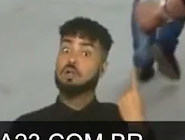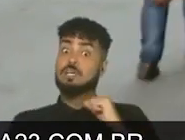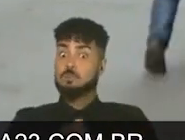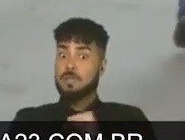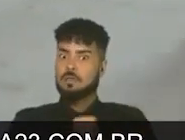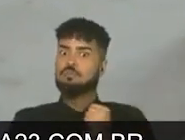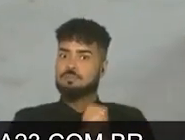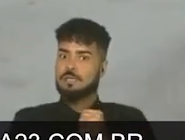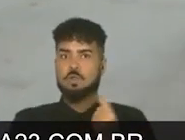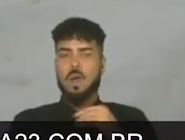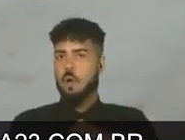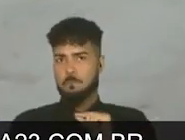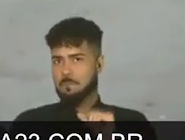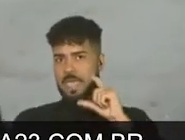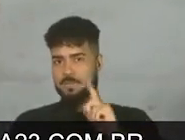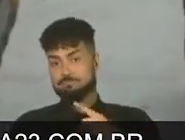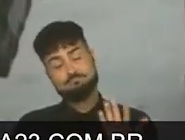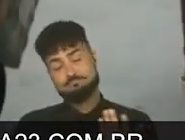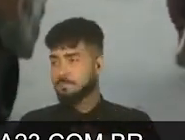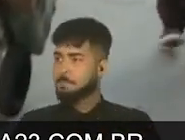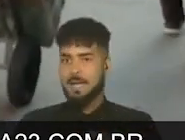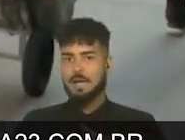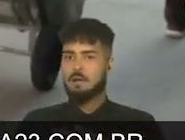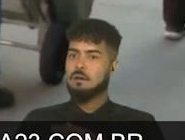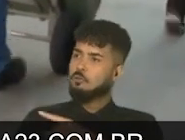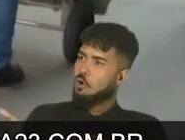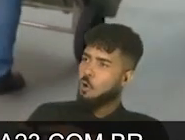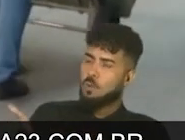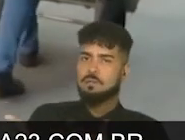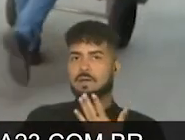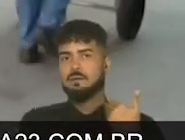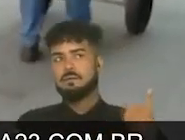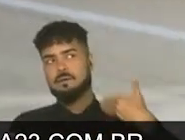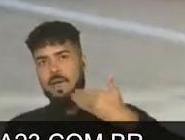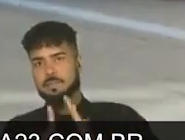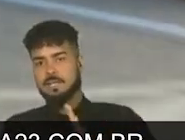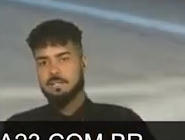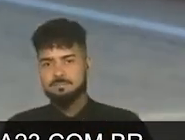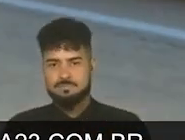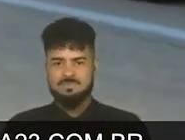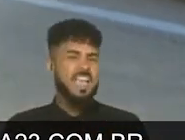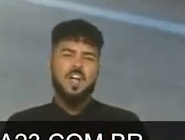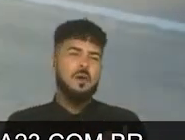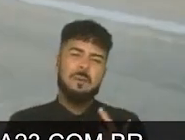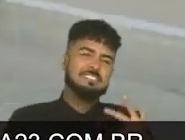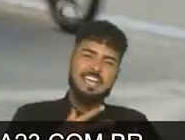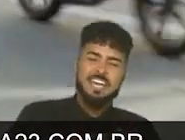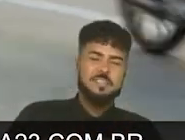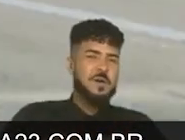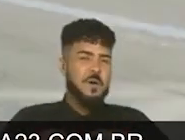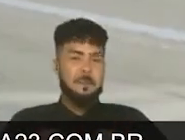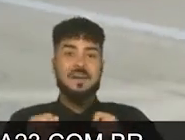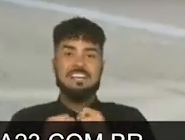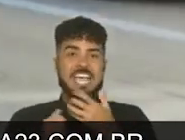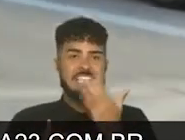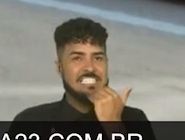esperando há alguns anos, também vai para as aparas, né? Para as contas que ficaram ao longo do ano. Comprar presente, roupa, fazer a ceia